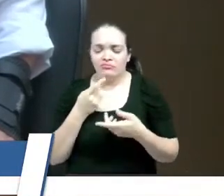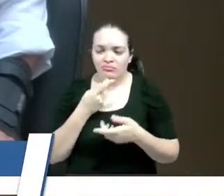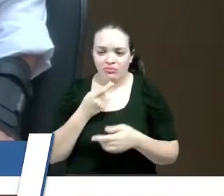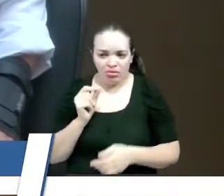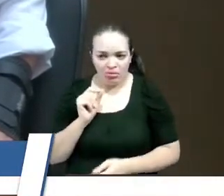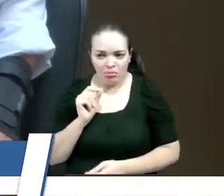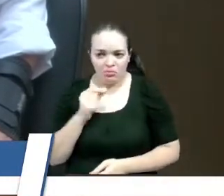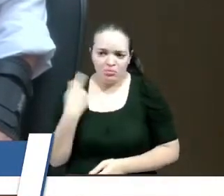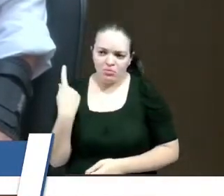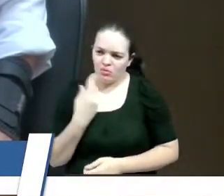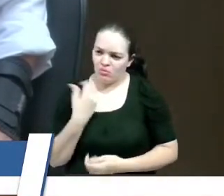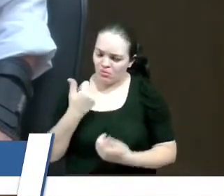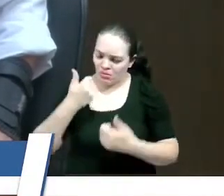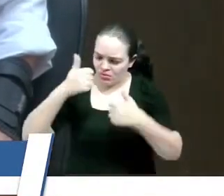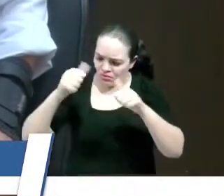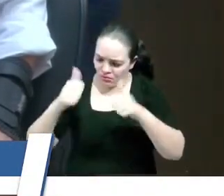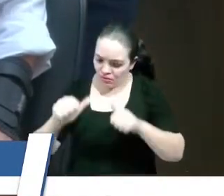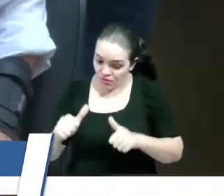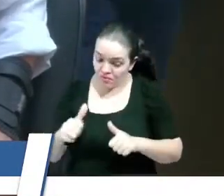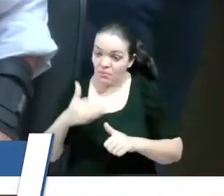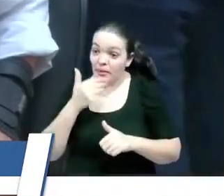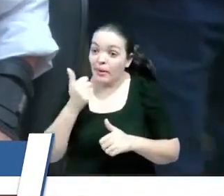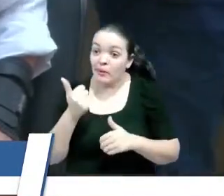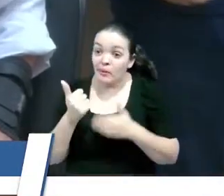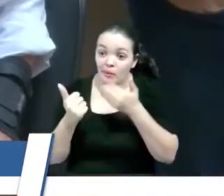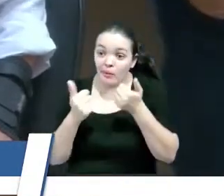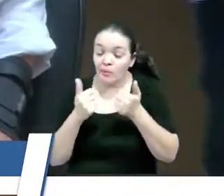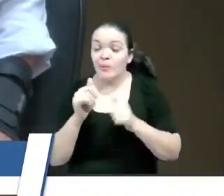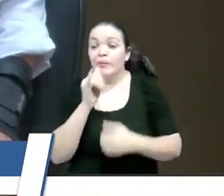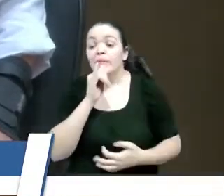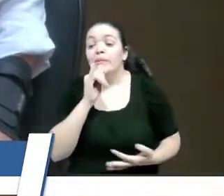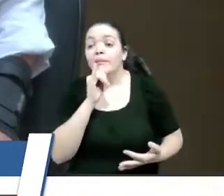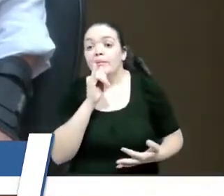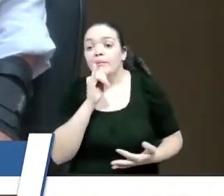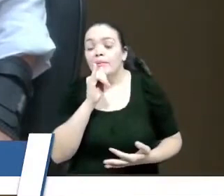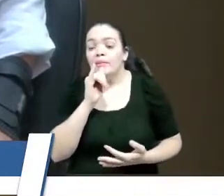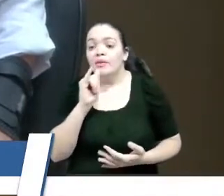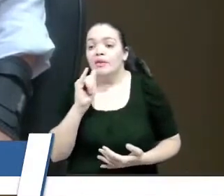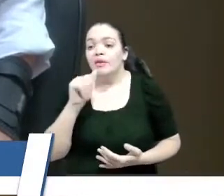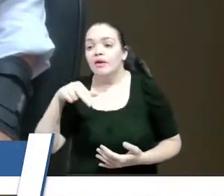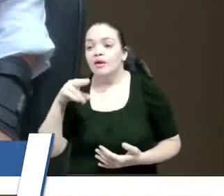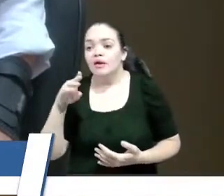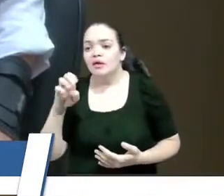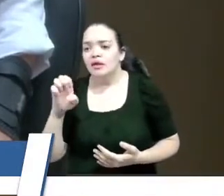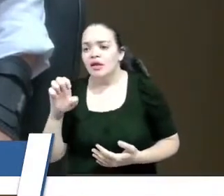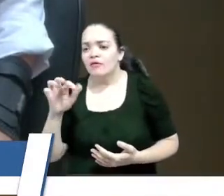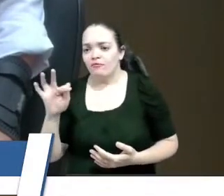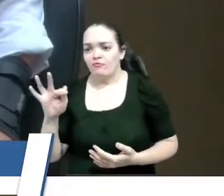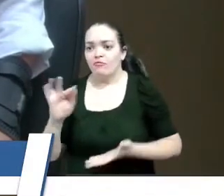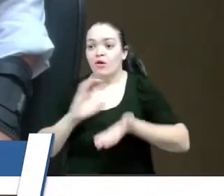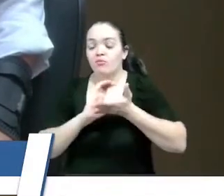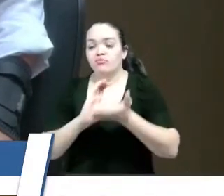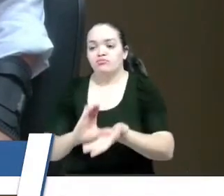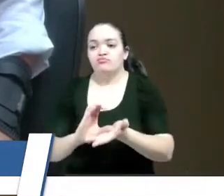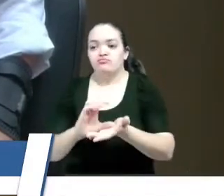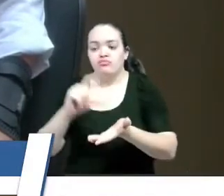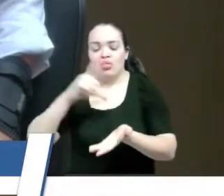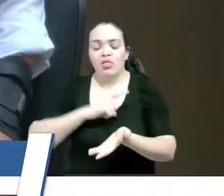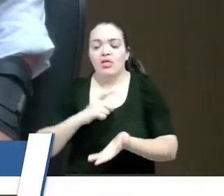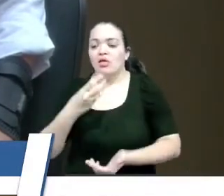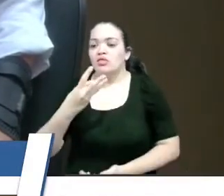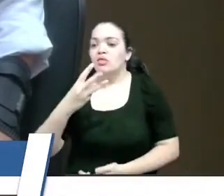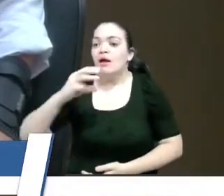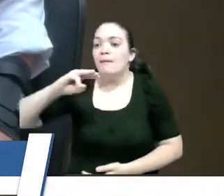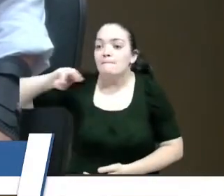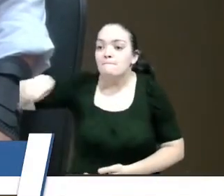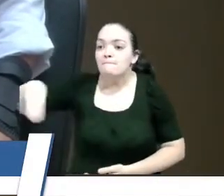pode avaliar que estão melhorando. Por exemplo, a Indef vai fazer um investimento de 3 milhões de